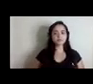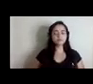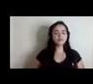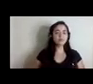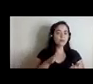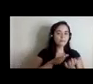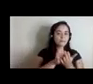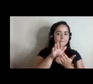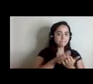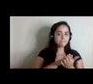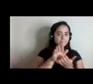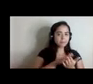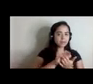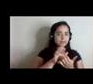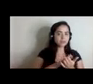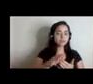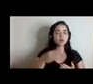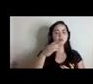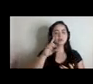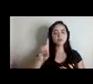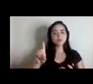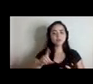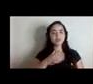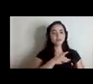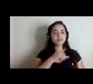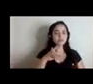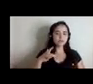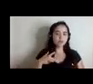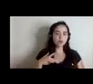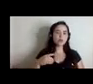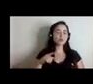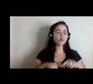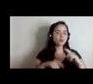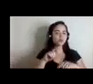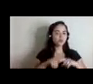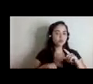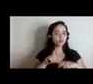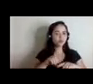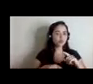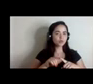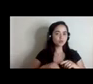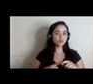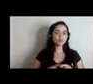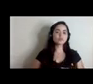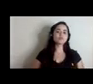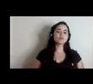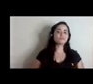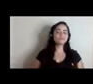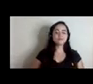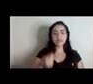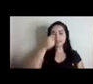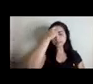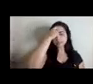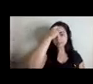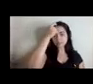impressão e fabricação 3D, saúde humana, produtos de consumo, a